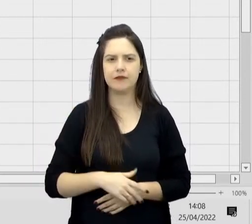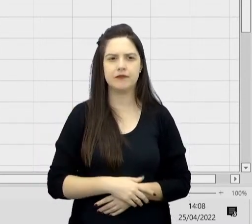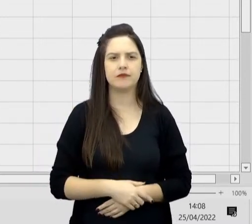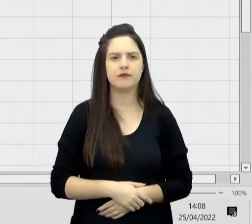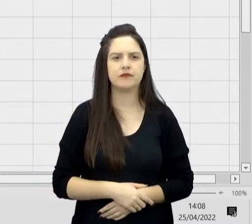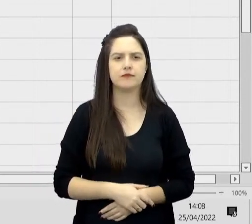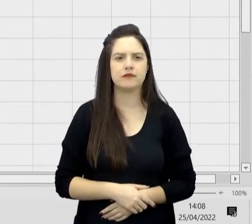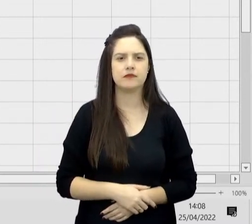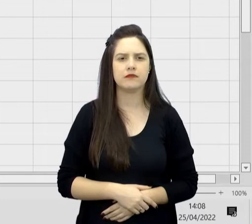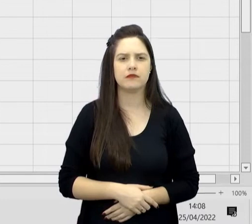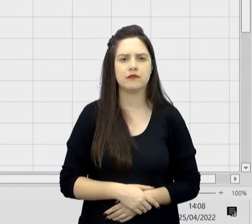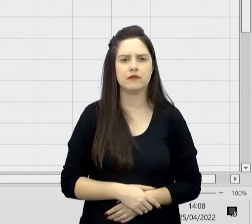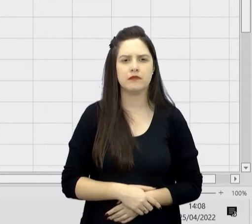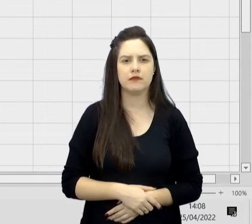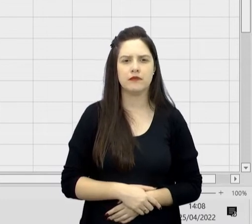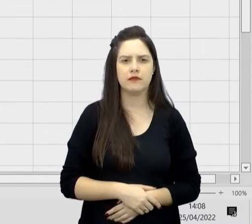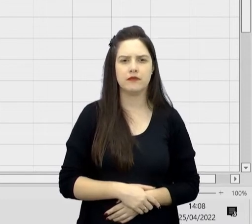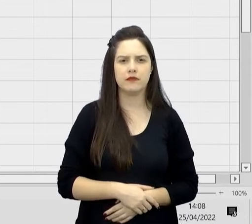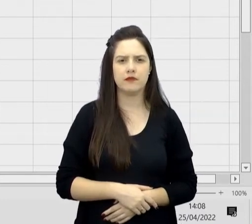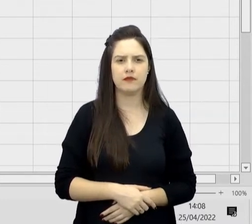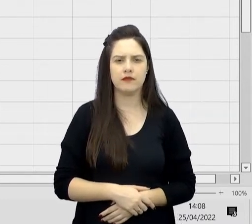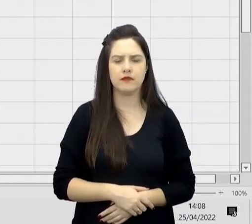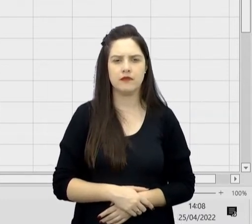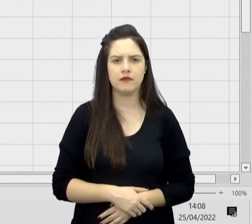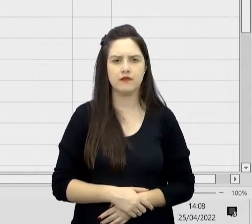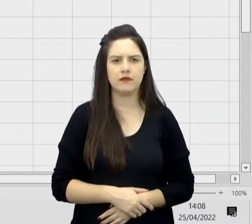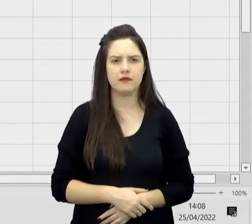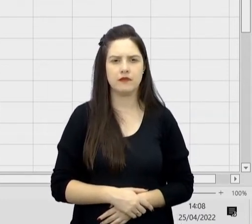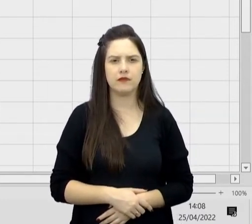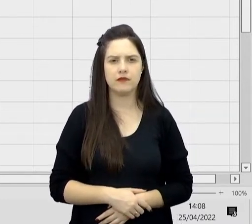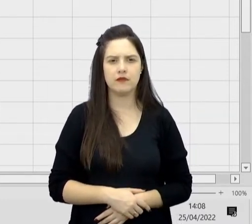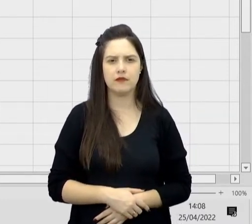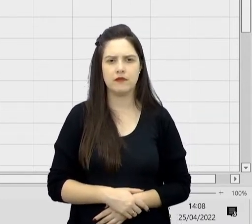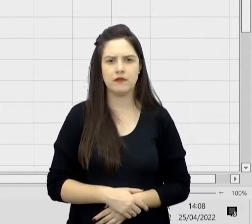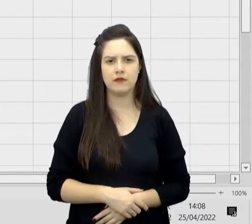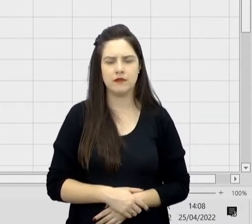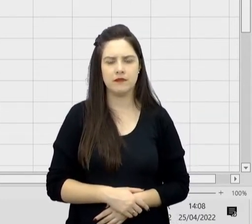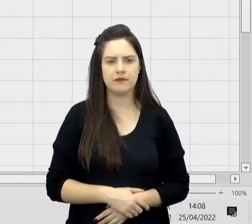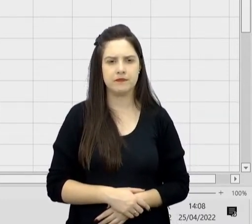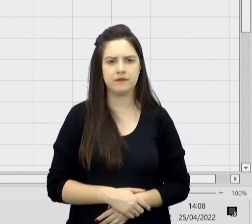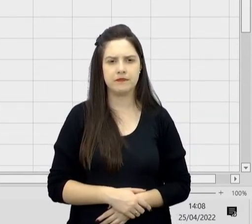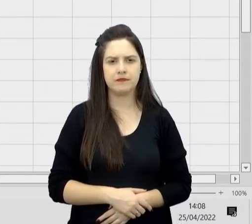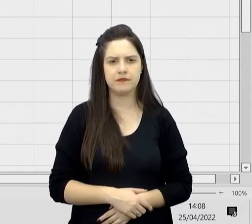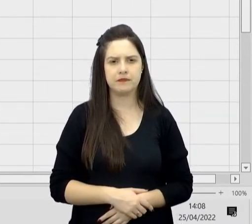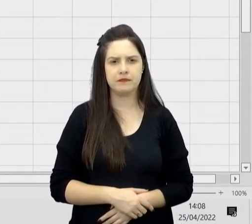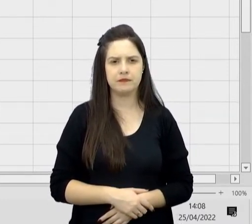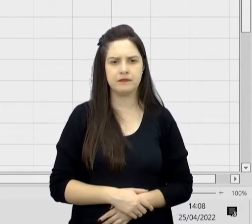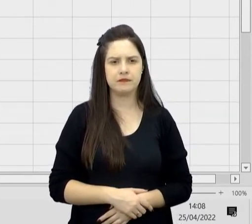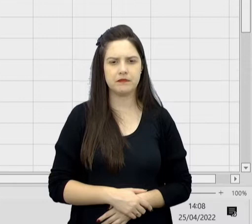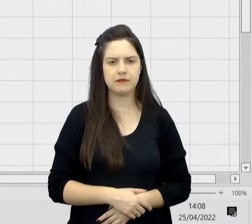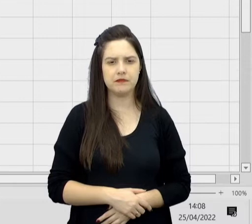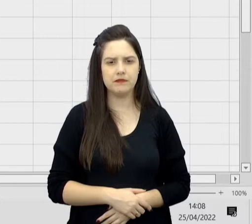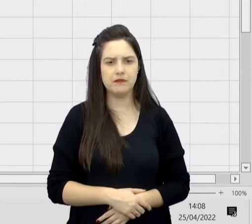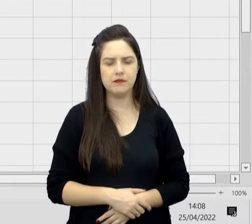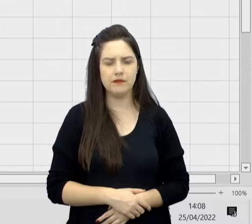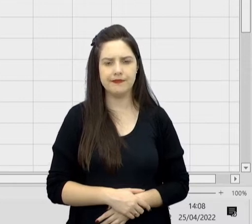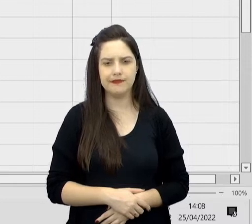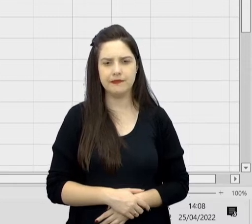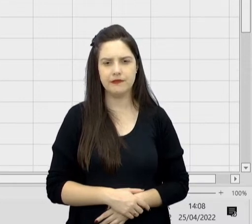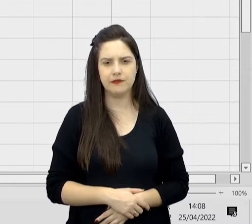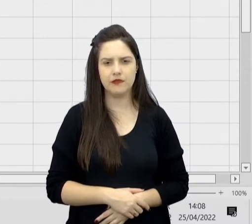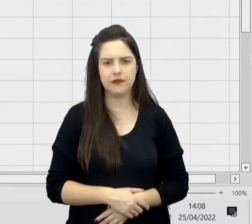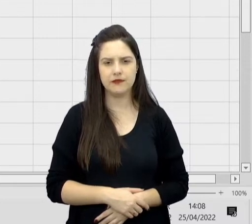Mas antes disso, aqui eu vou colocar as despesas. Só vou inserir uma aqui.